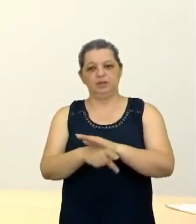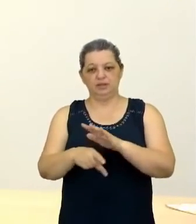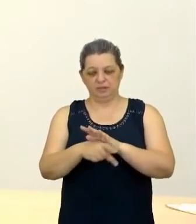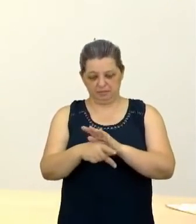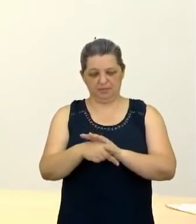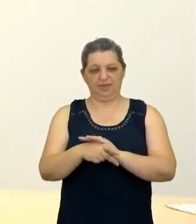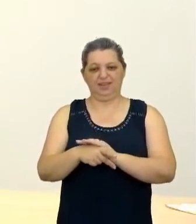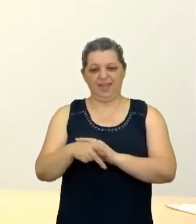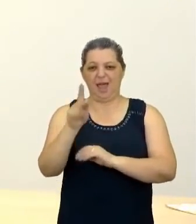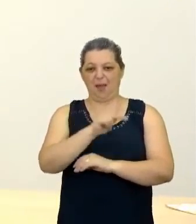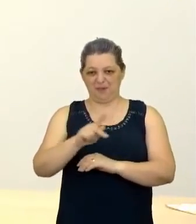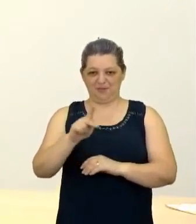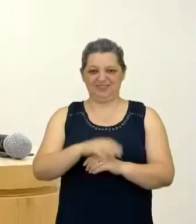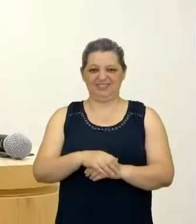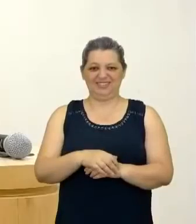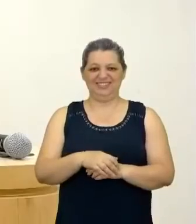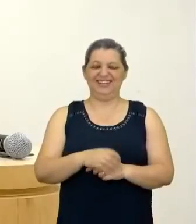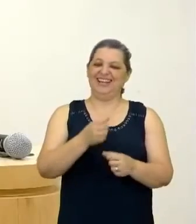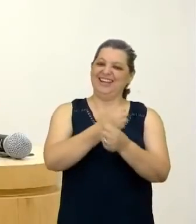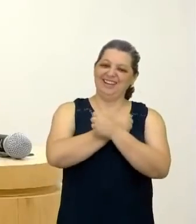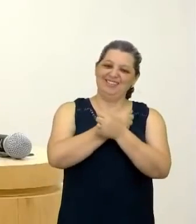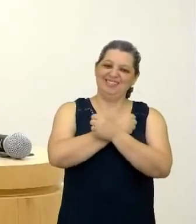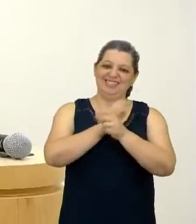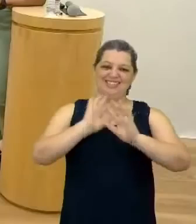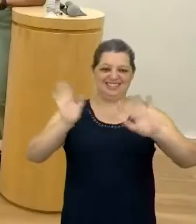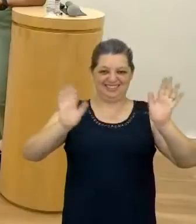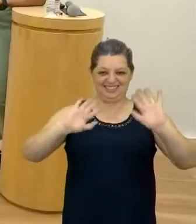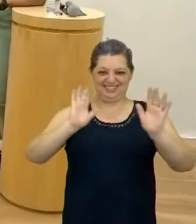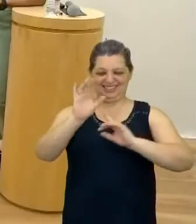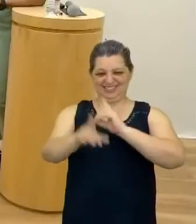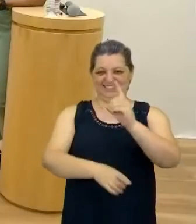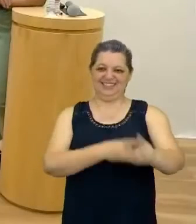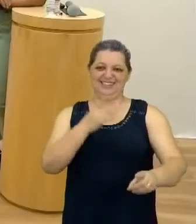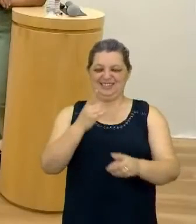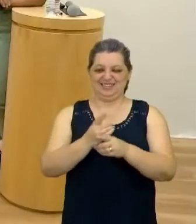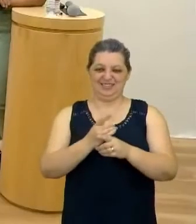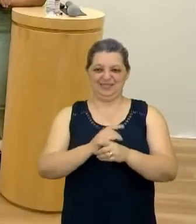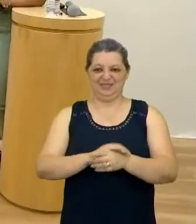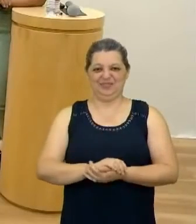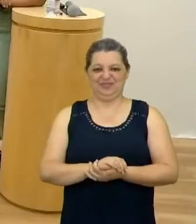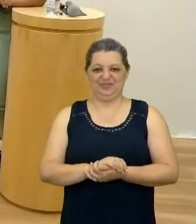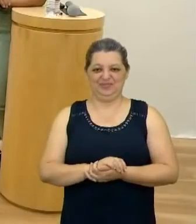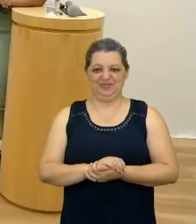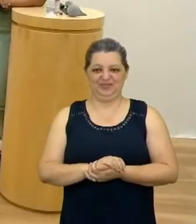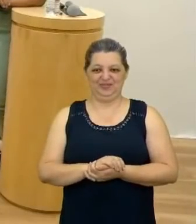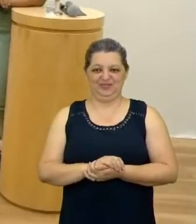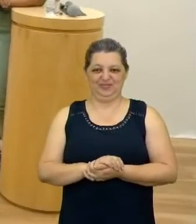pela aula. Abraço, valeu. Até a próxima. Tchau, gente. Até amanhã.